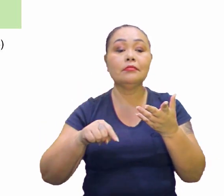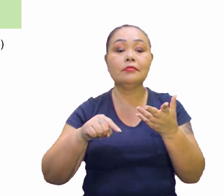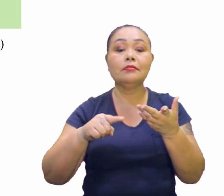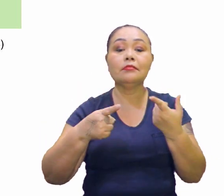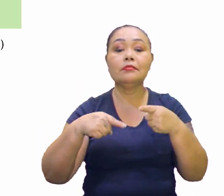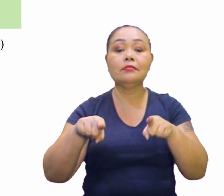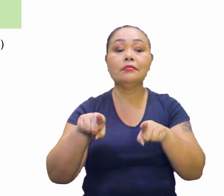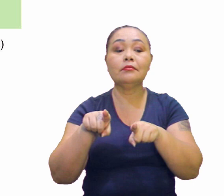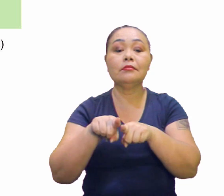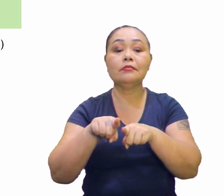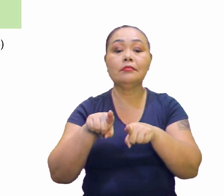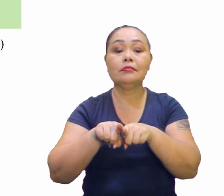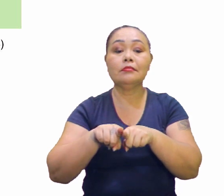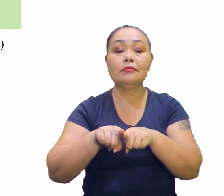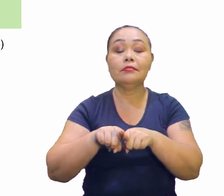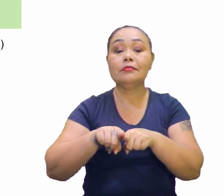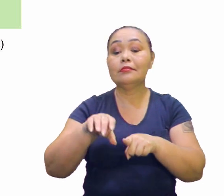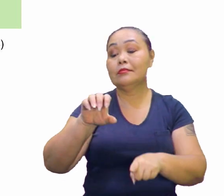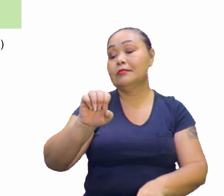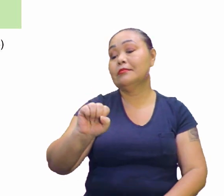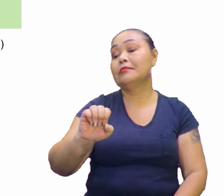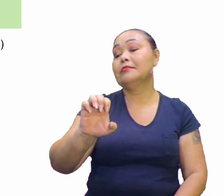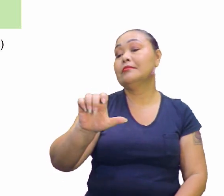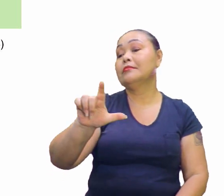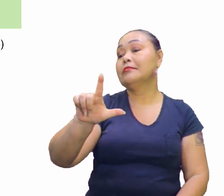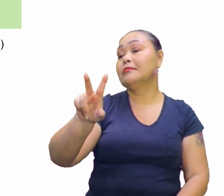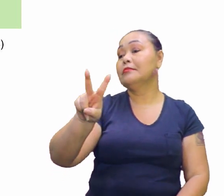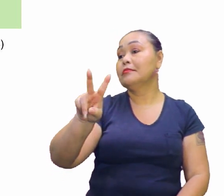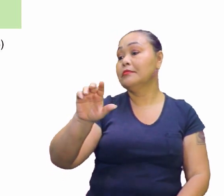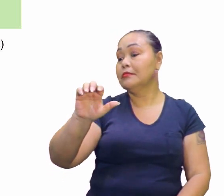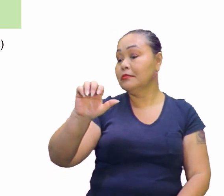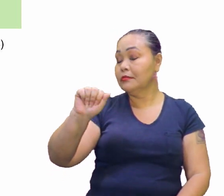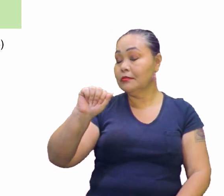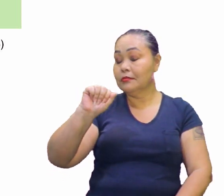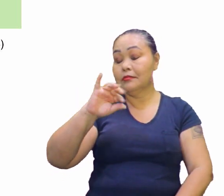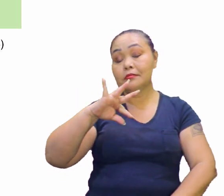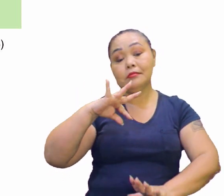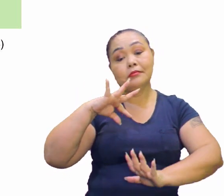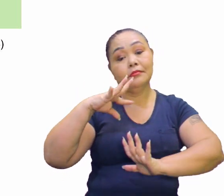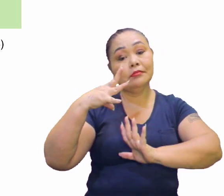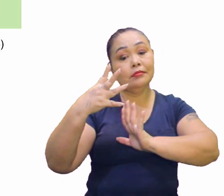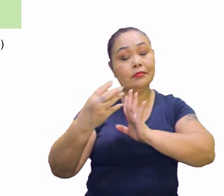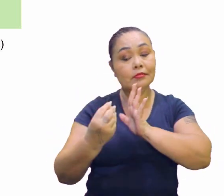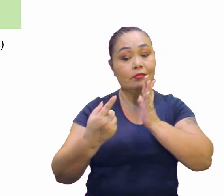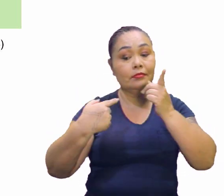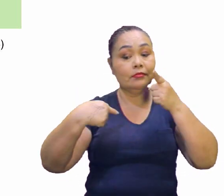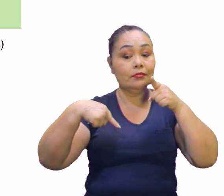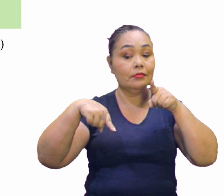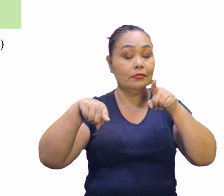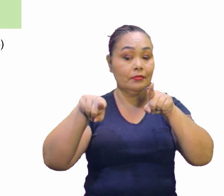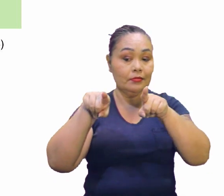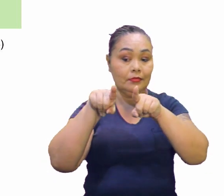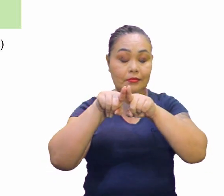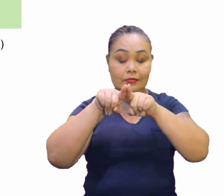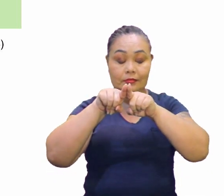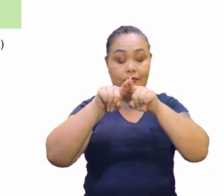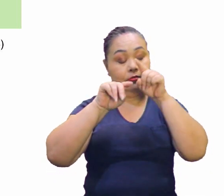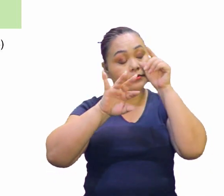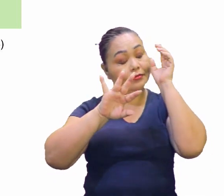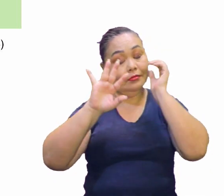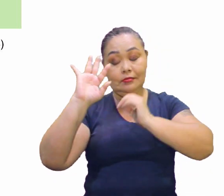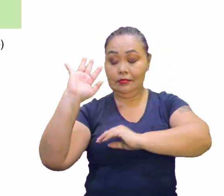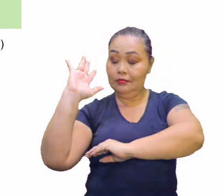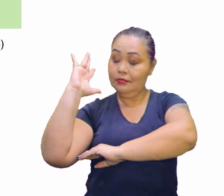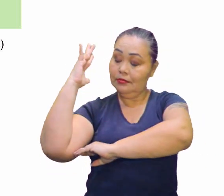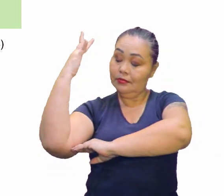chamada também de selva amazônica, ela também é chamada de floresta equatorial